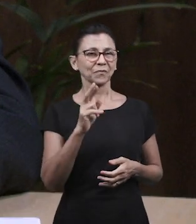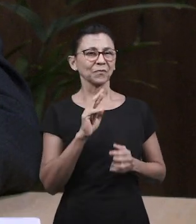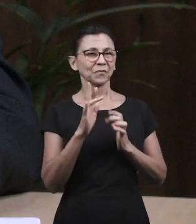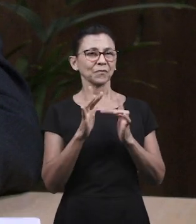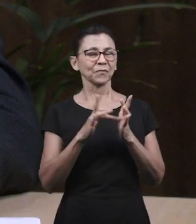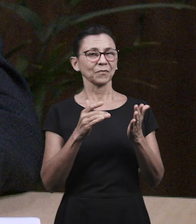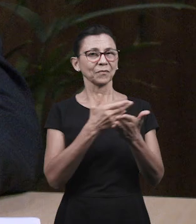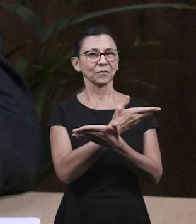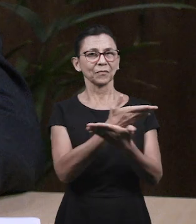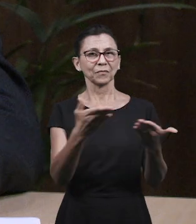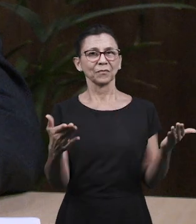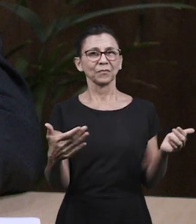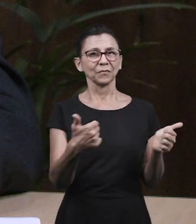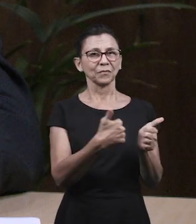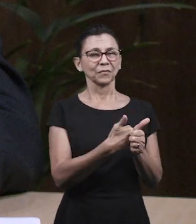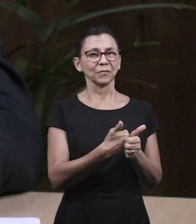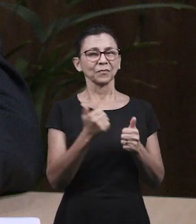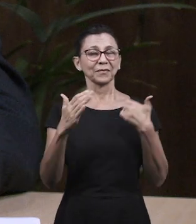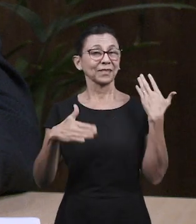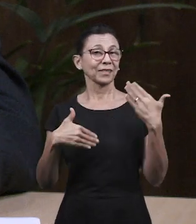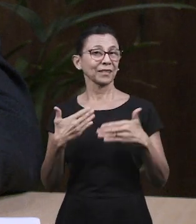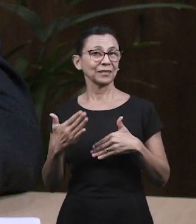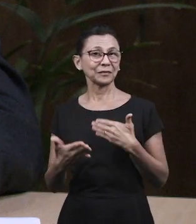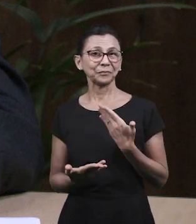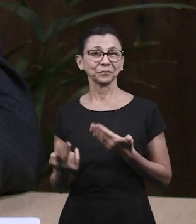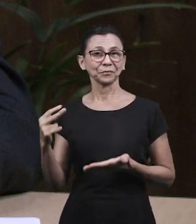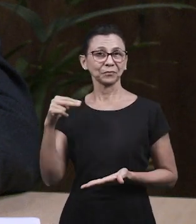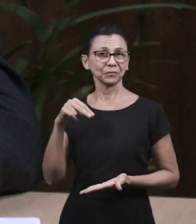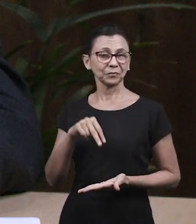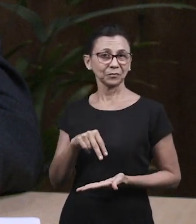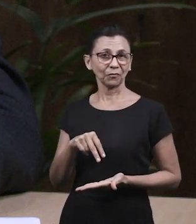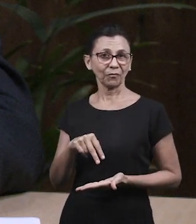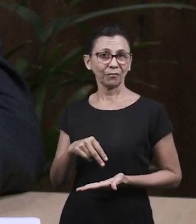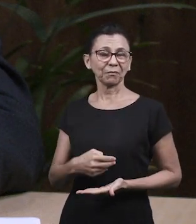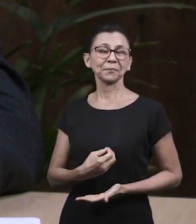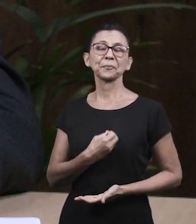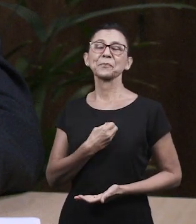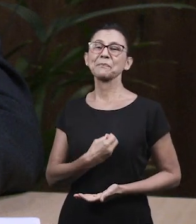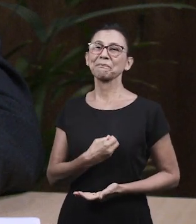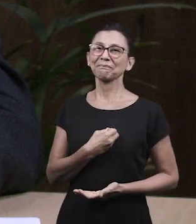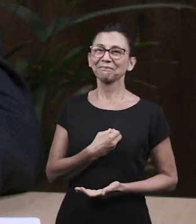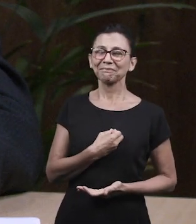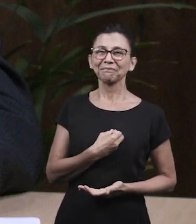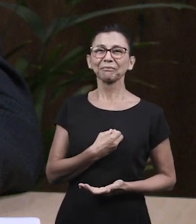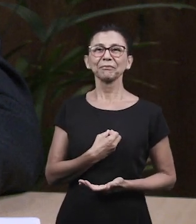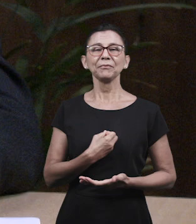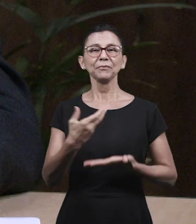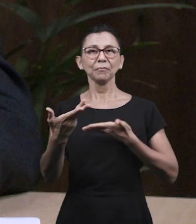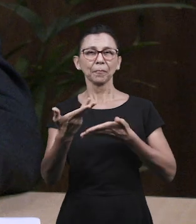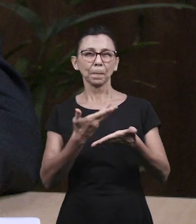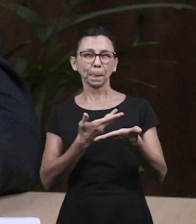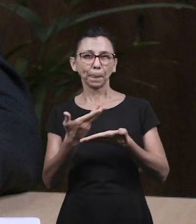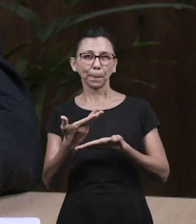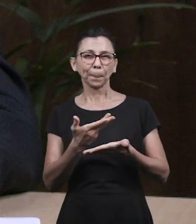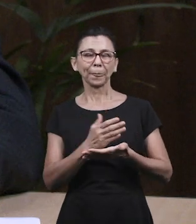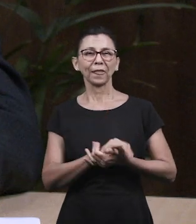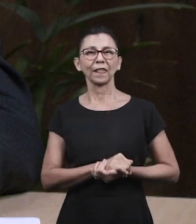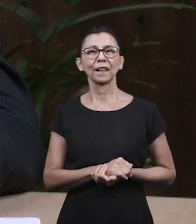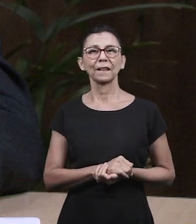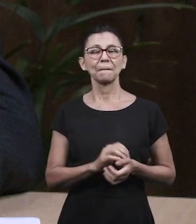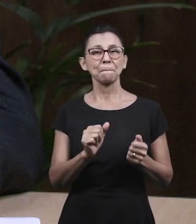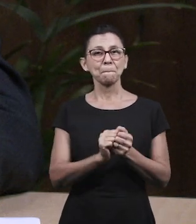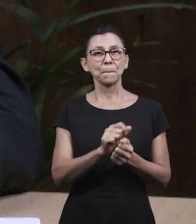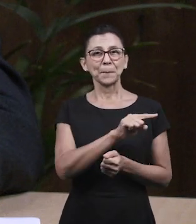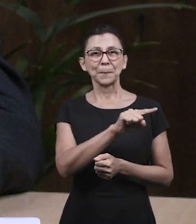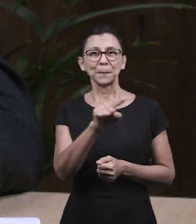do Senhor a todos que estão conosco aqui. É uma alegria estar aqui, estar com você, com os irmãos,